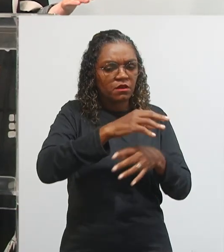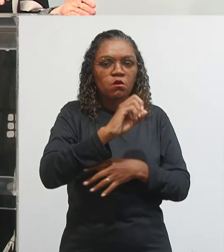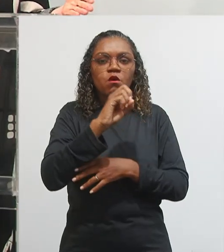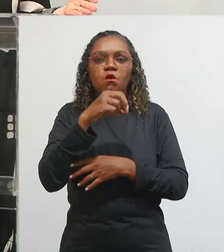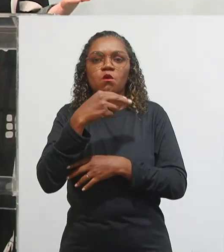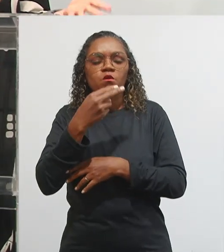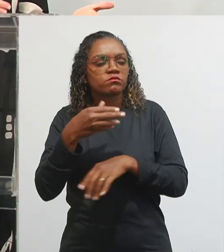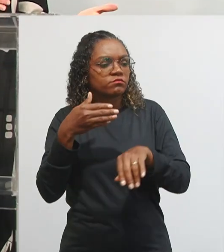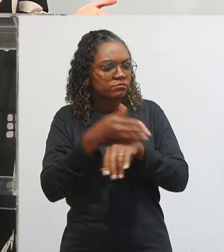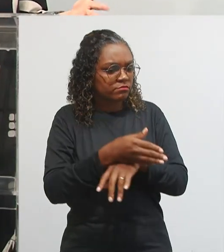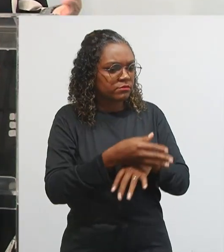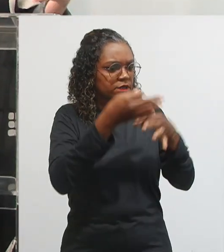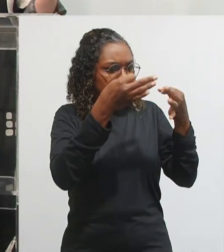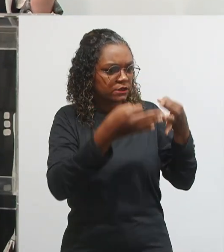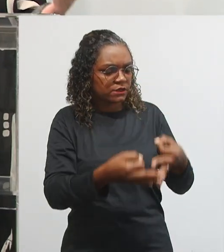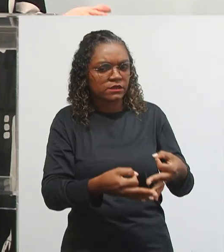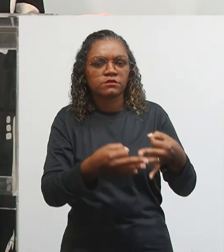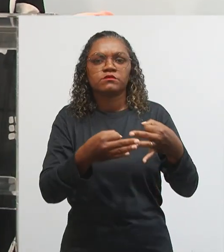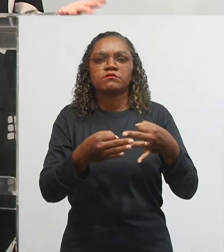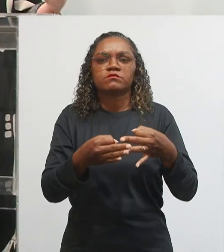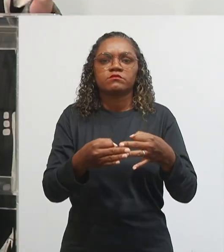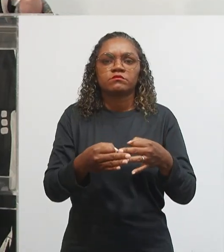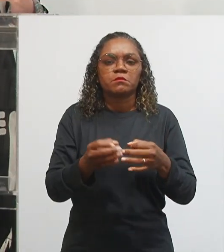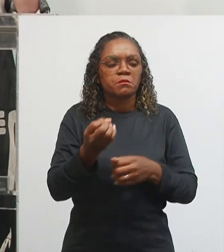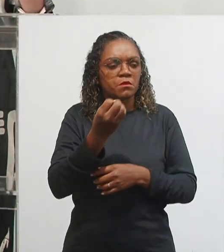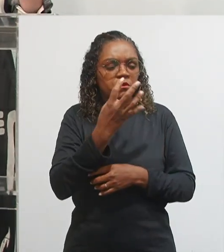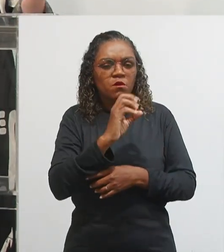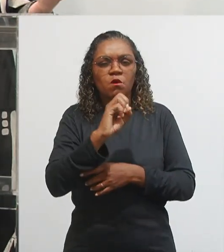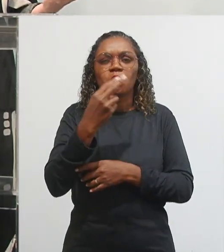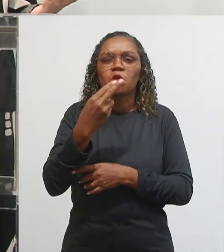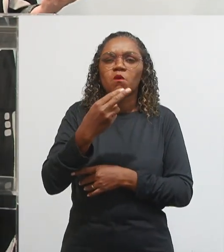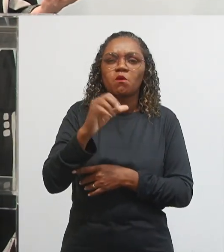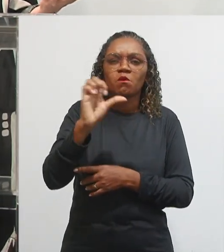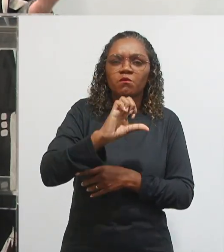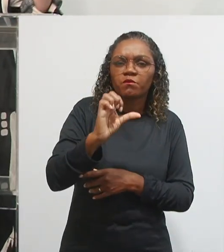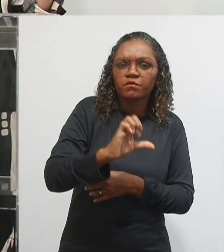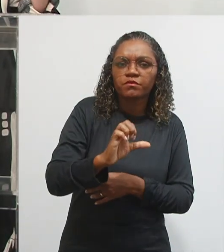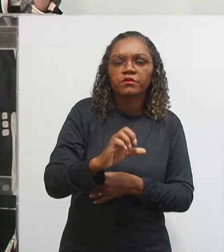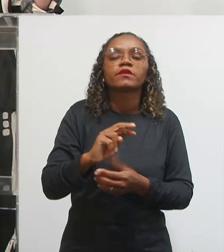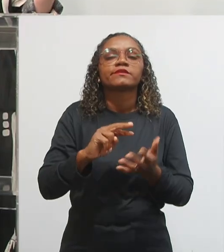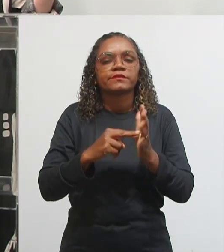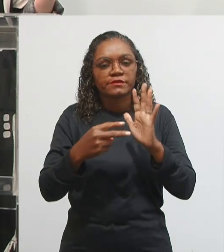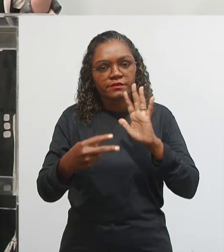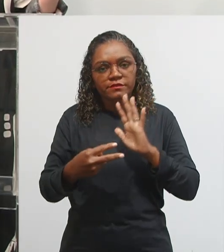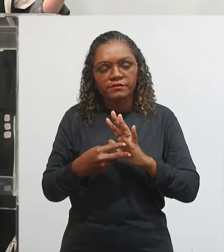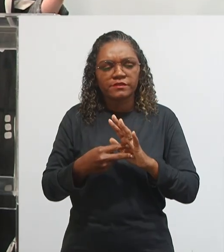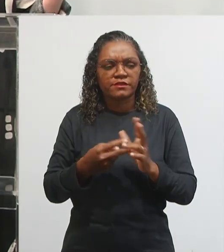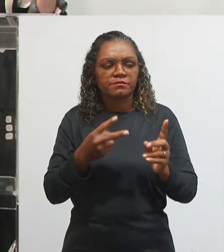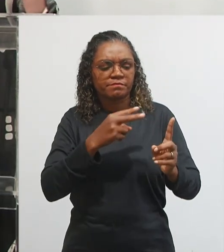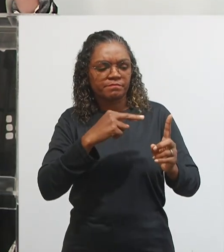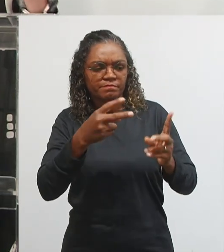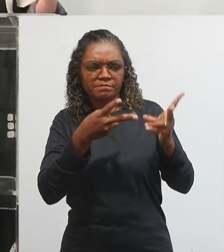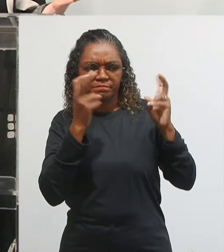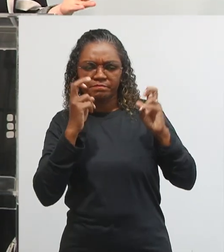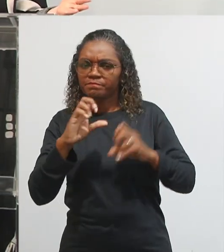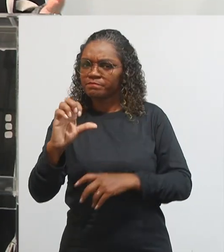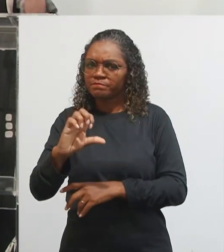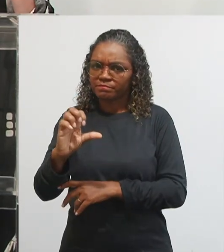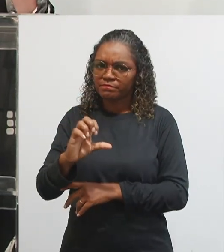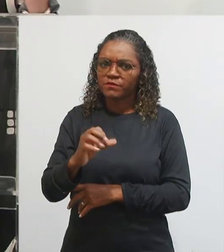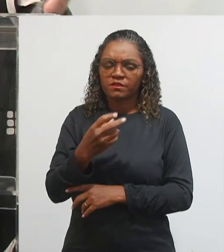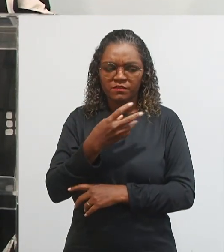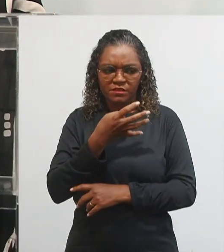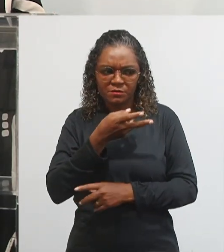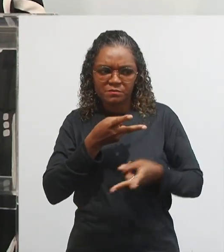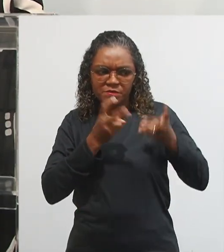tudo descascado, velho, mal cuidado, né? Isso traz uma imagem ruim. Então, essa evidência física já diz, não, esse serviço deve ser ruim, porque